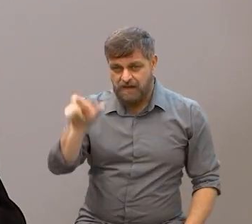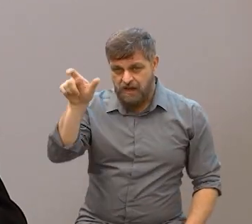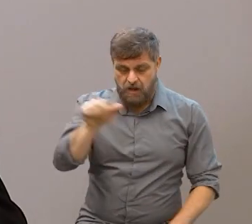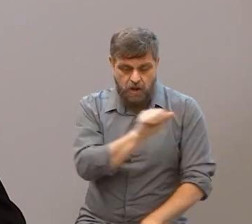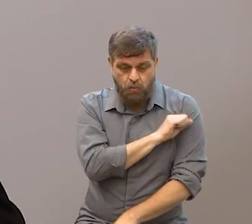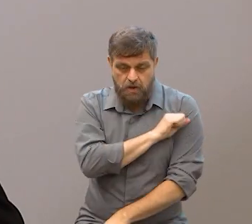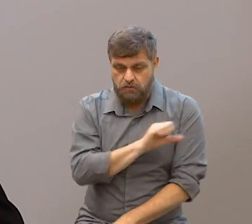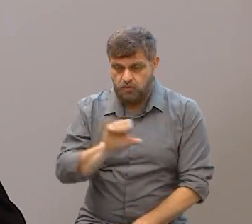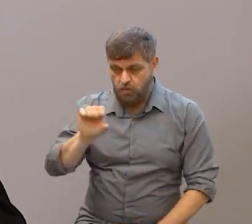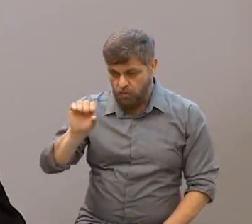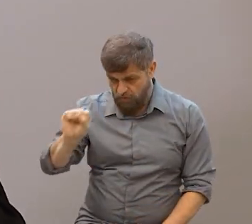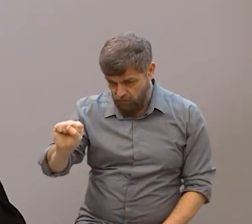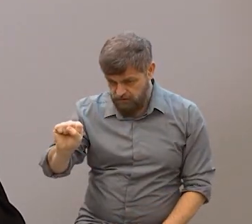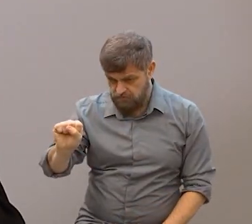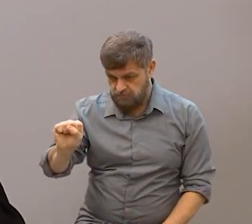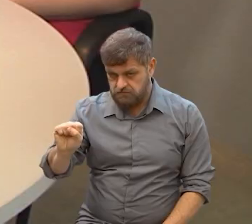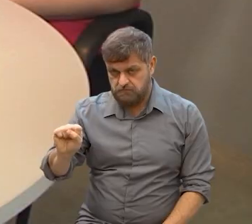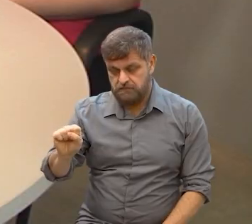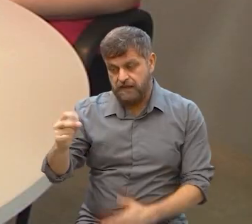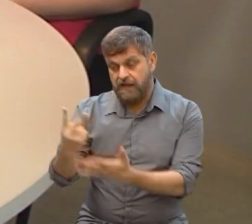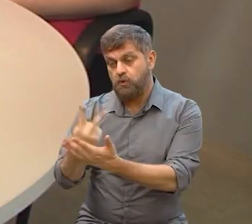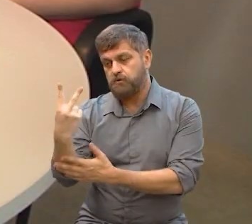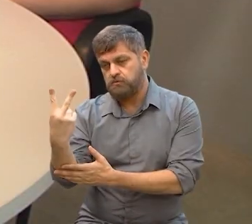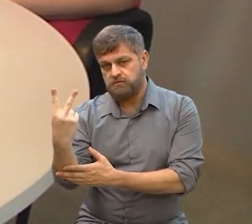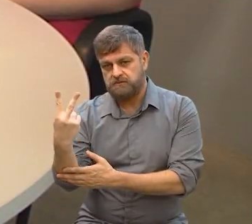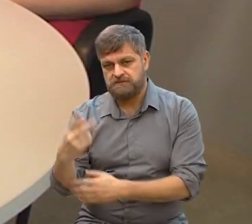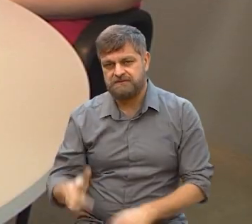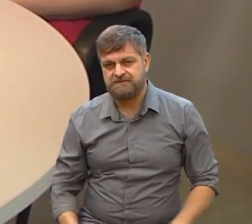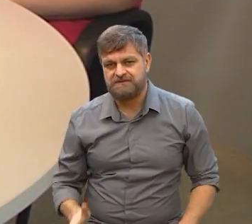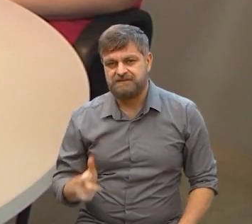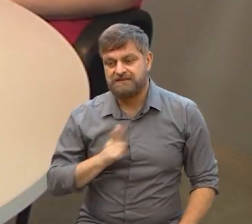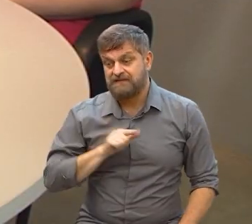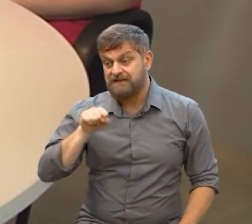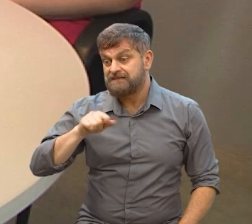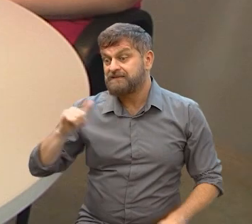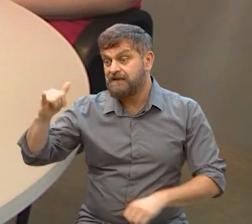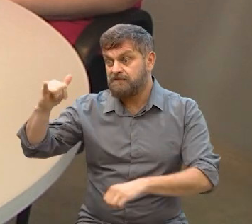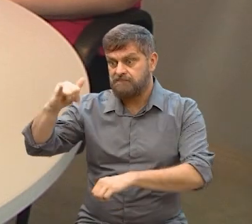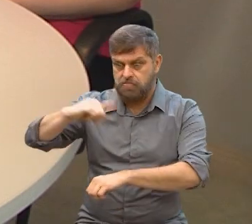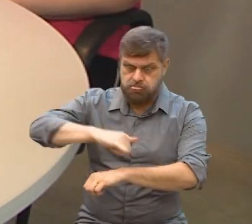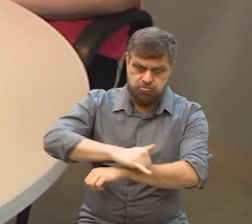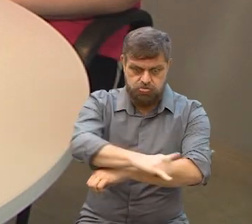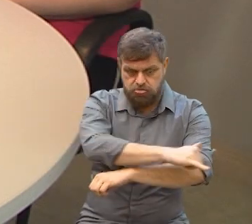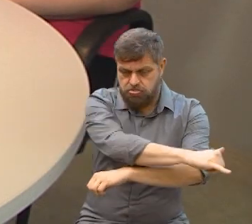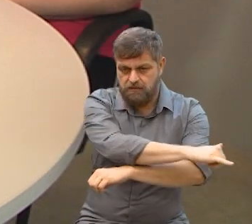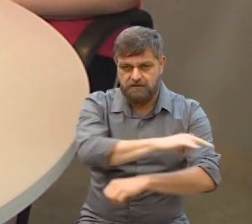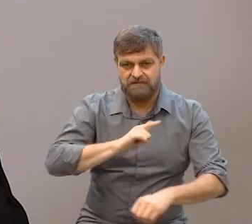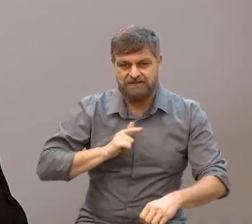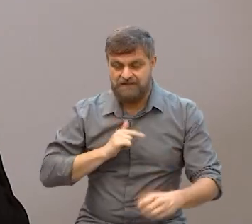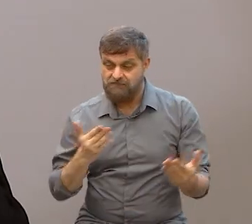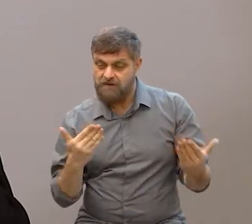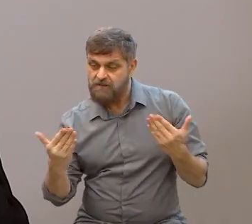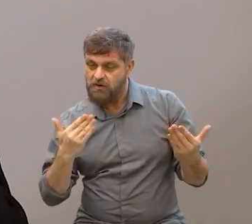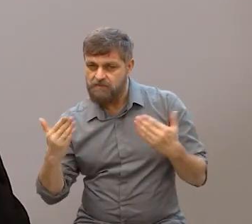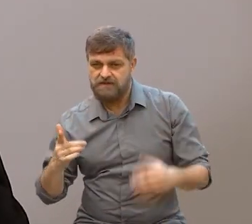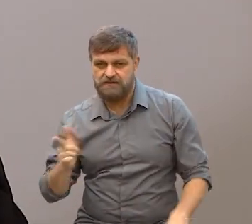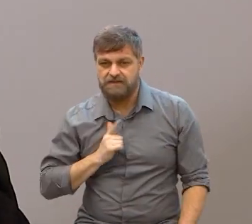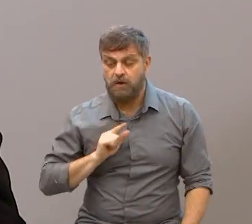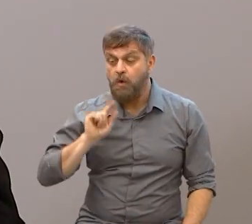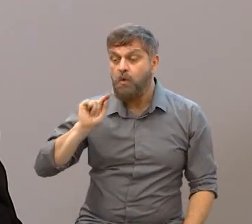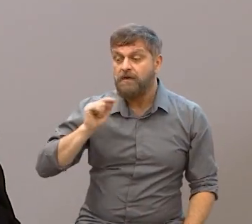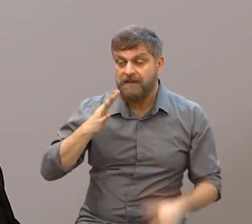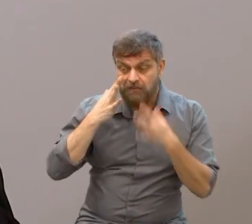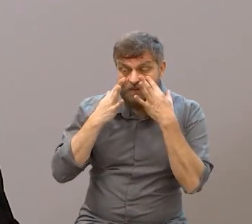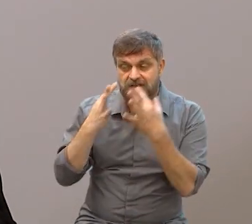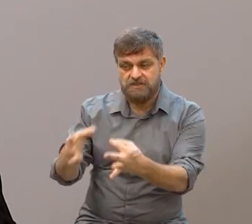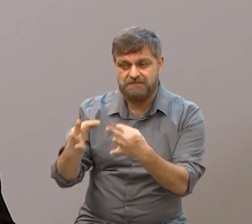ele errou 2 questões, ok? De pousar e decolar o avião. Que são fundamentais, né? Os outros 3, não. Então, o que eu estou querendo